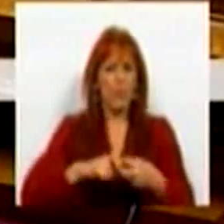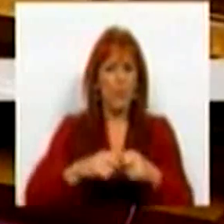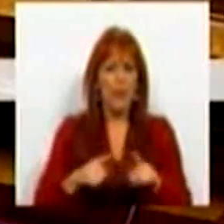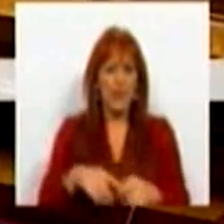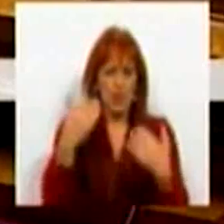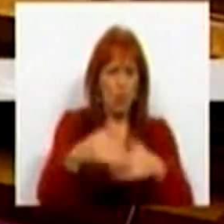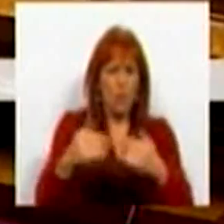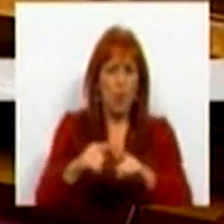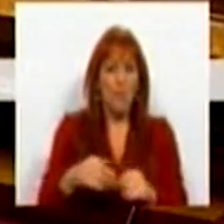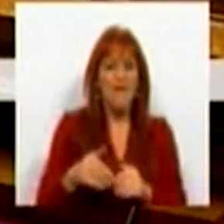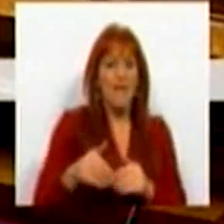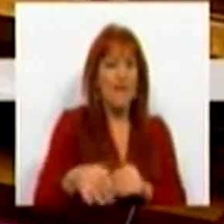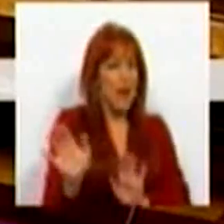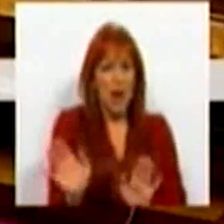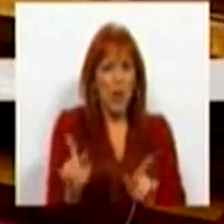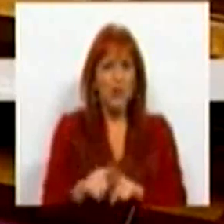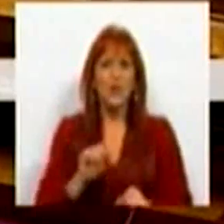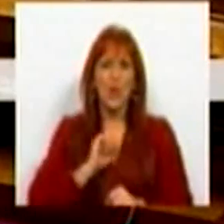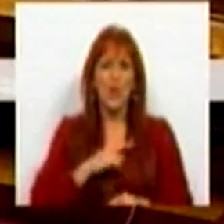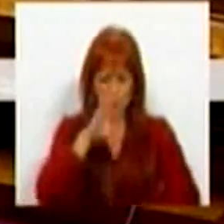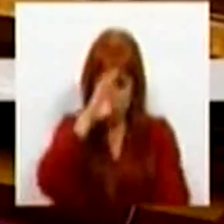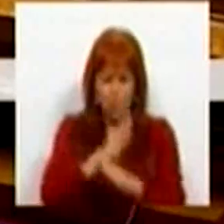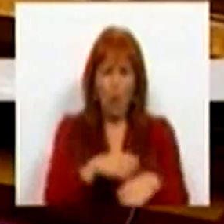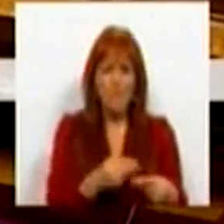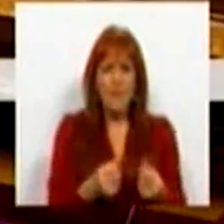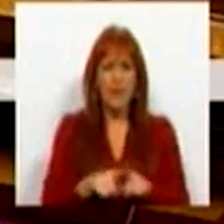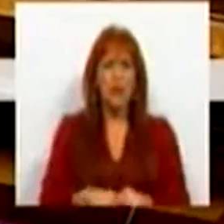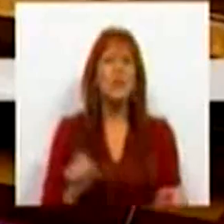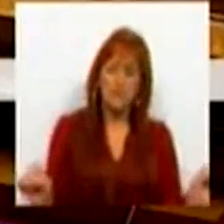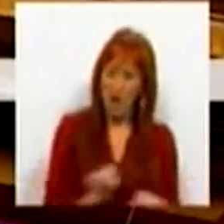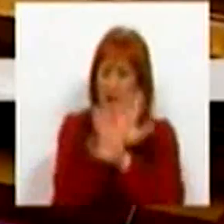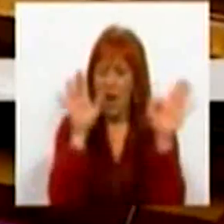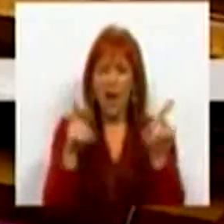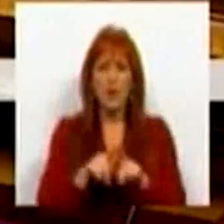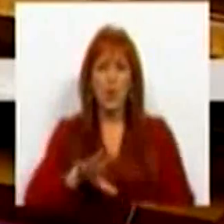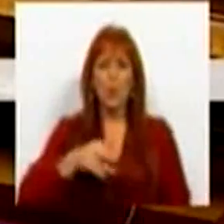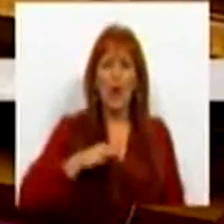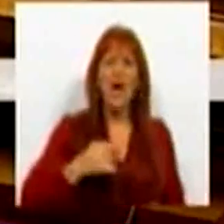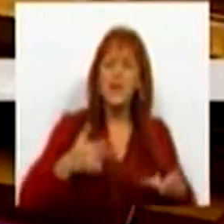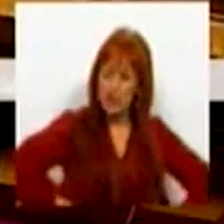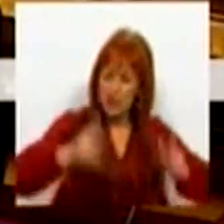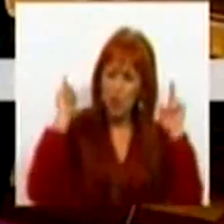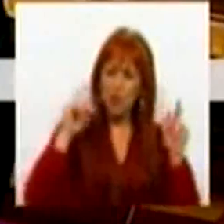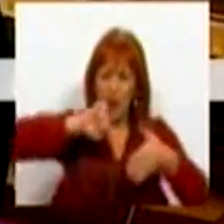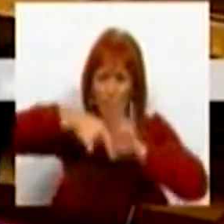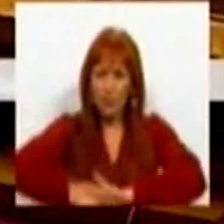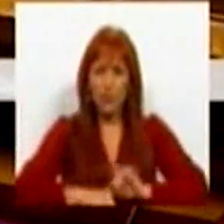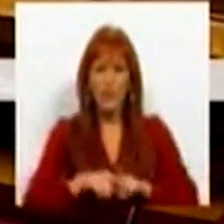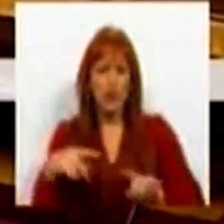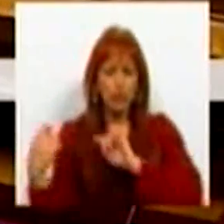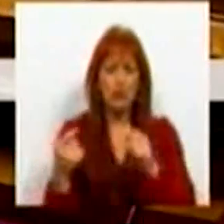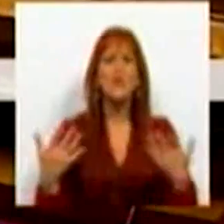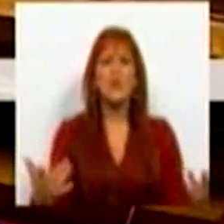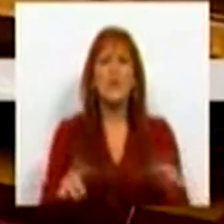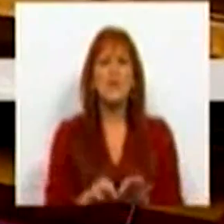problemas e constrangimentos no curto prazo. O nosso empenho nesta matéria é inequívoco, estando o PS disponível para aprofundar esta